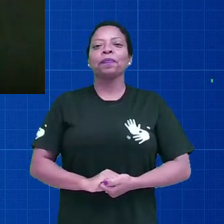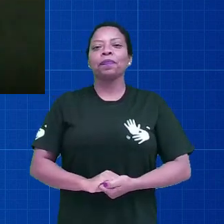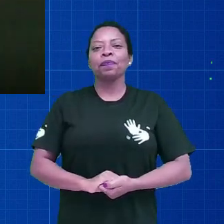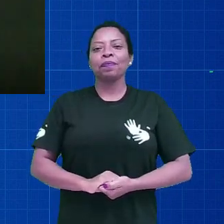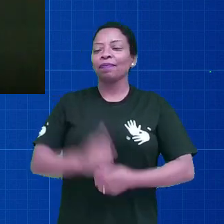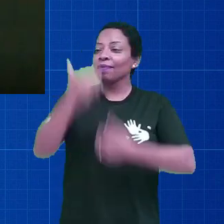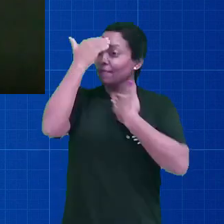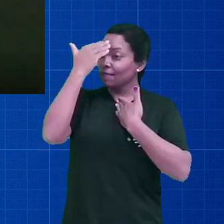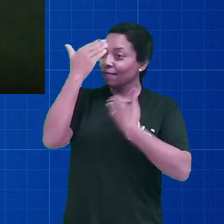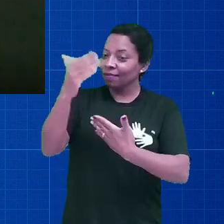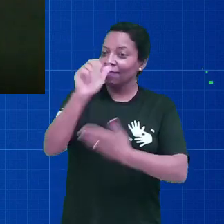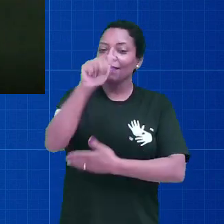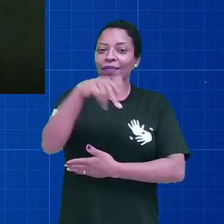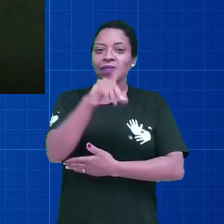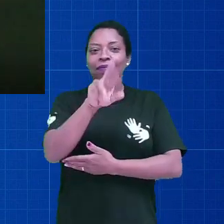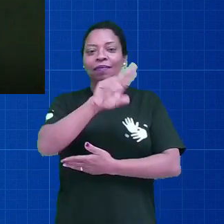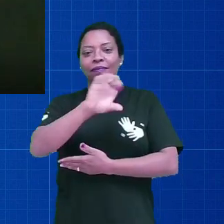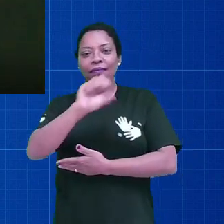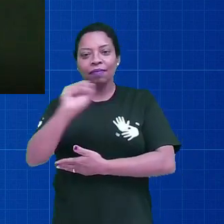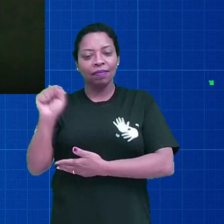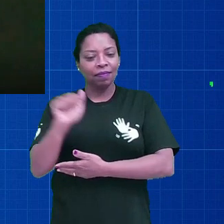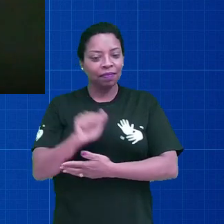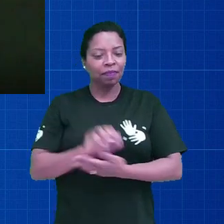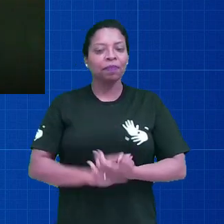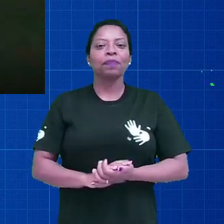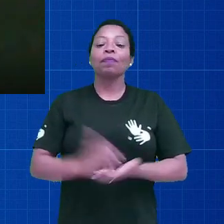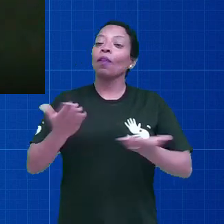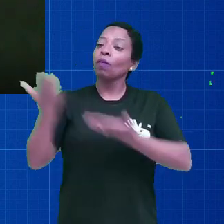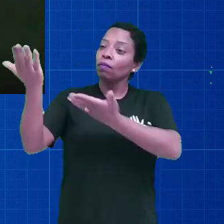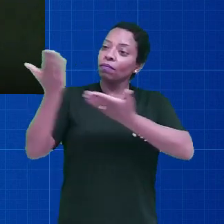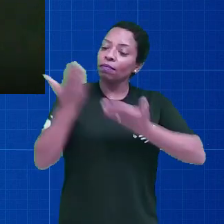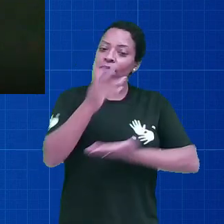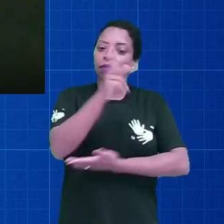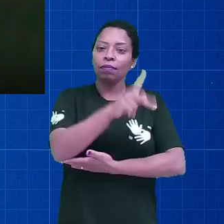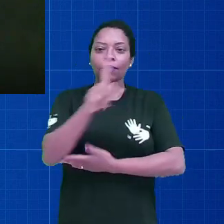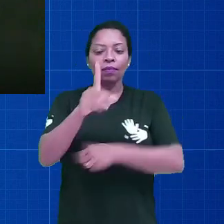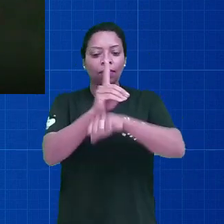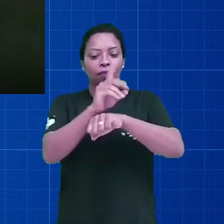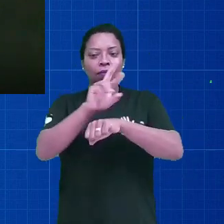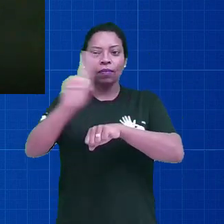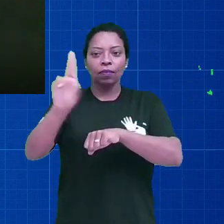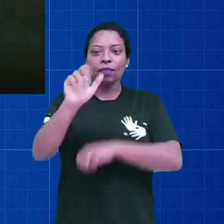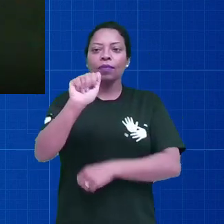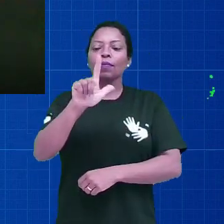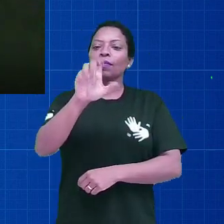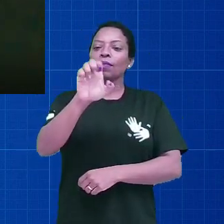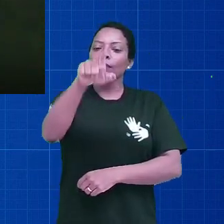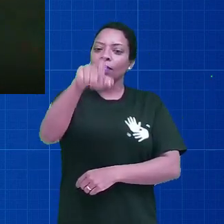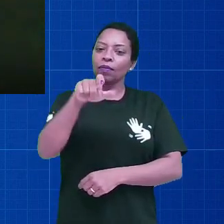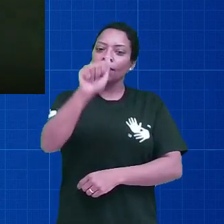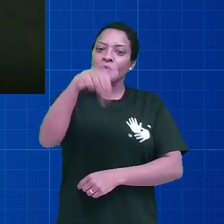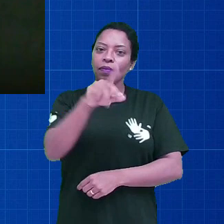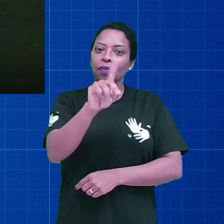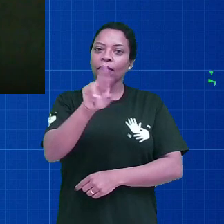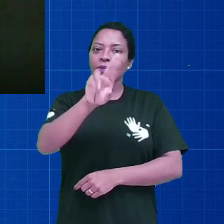Muito obrigada, Andressa. Passo a palavra agora, então, para o professor, doutor Alexandre Teto, que vai nos